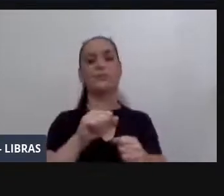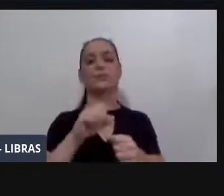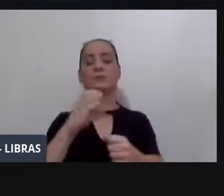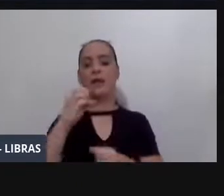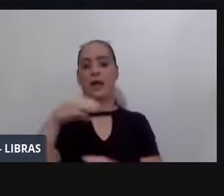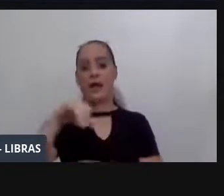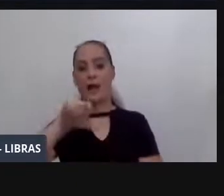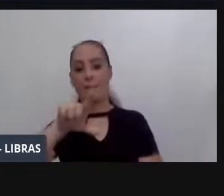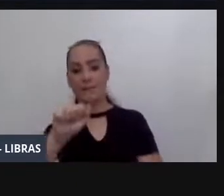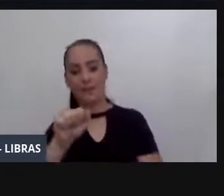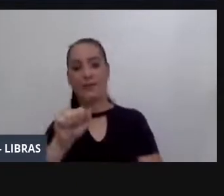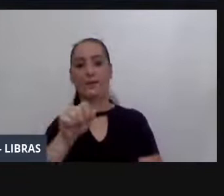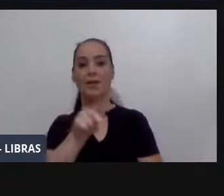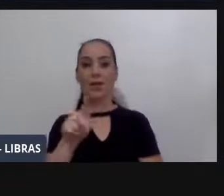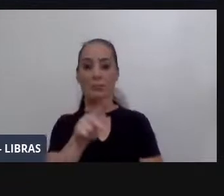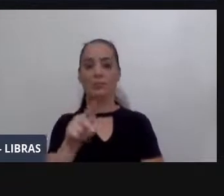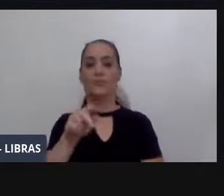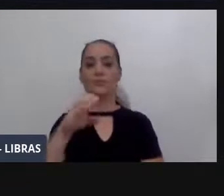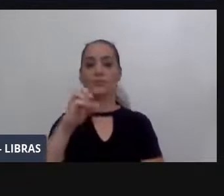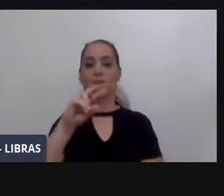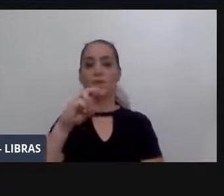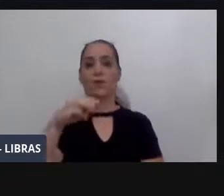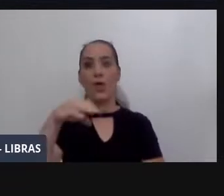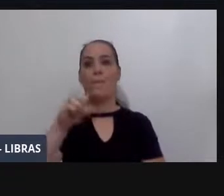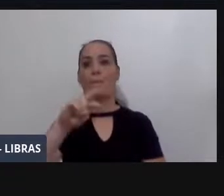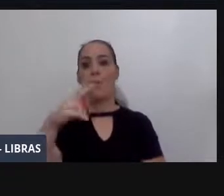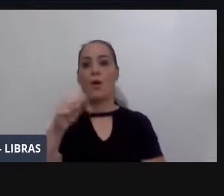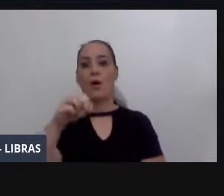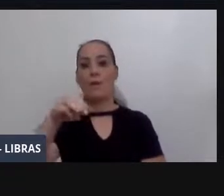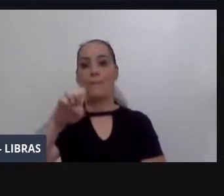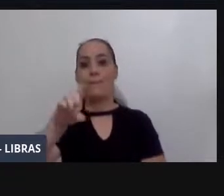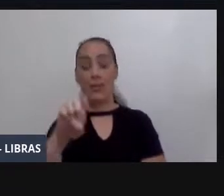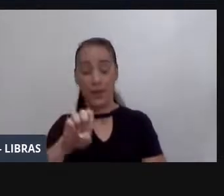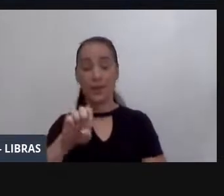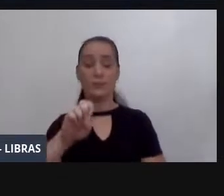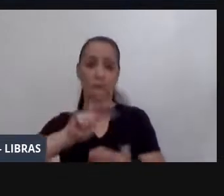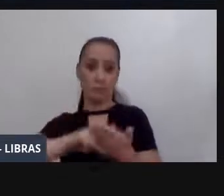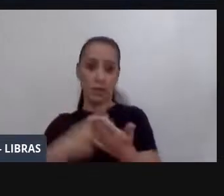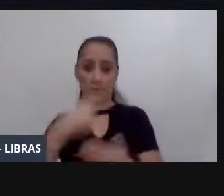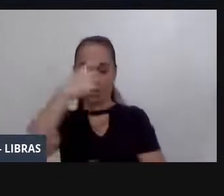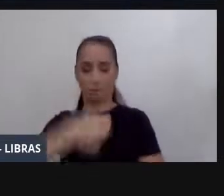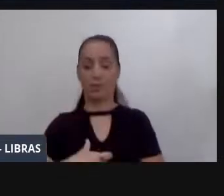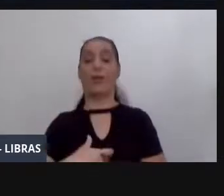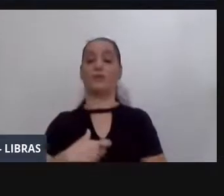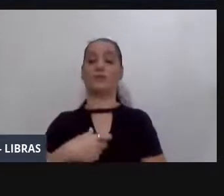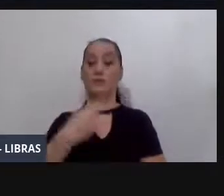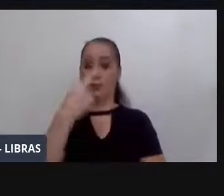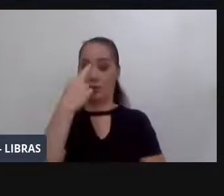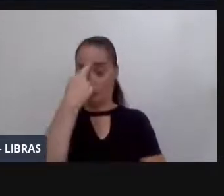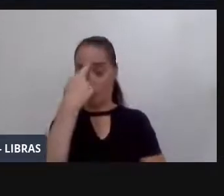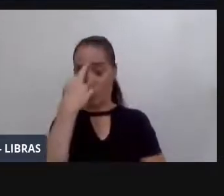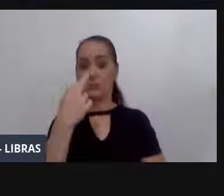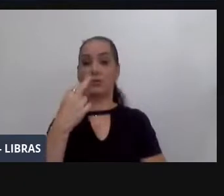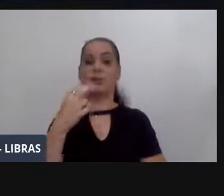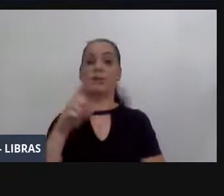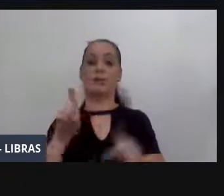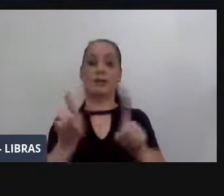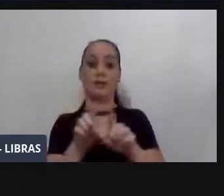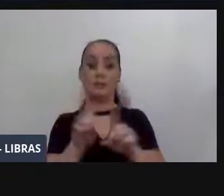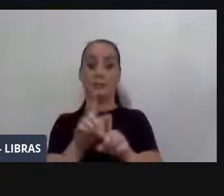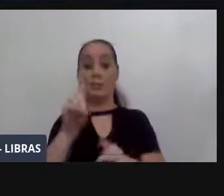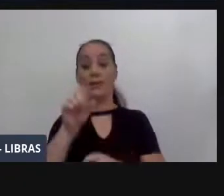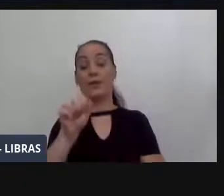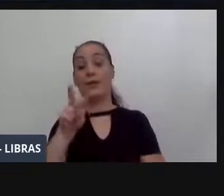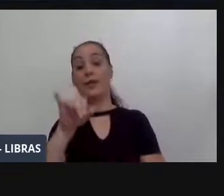doutor Mohamed, doutora Larisa, aos intérpretes de Libras, David Lima e Roseli, enfim,